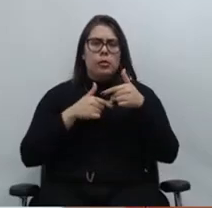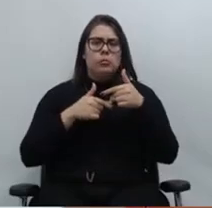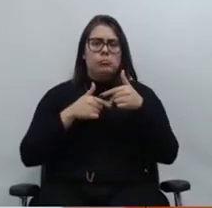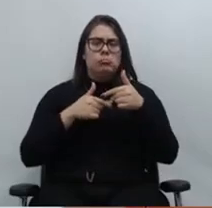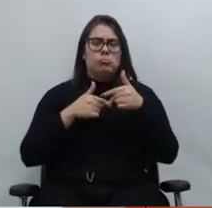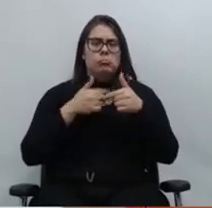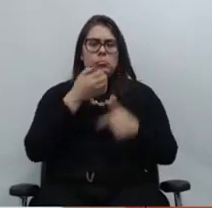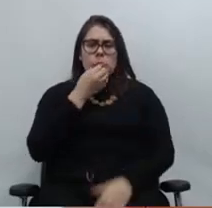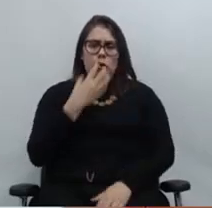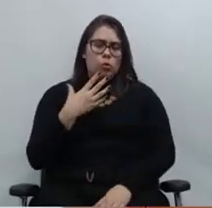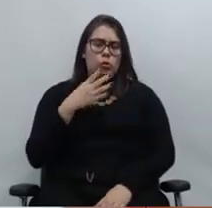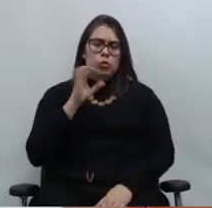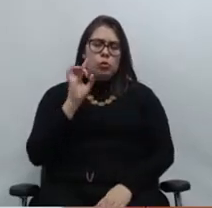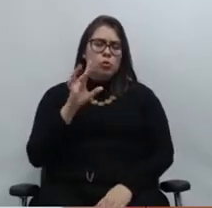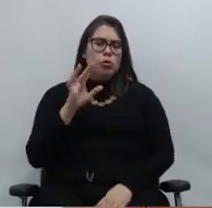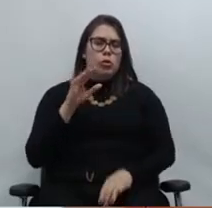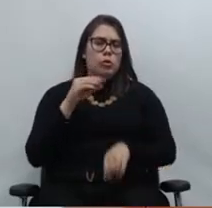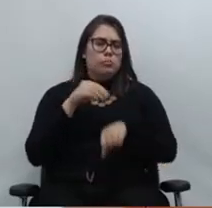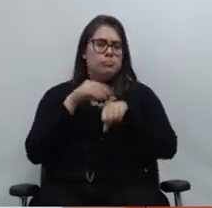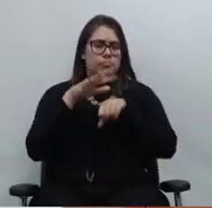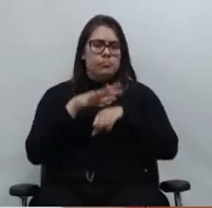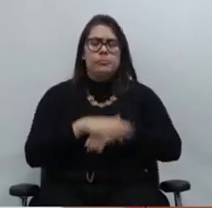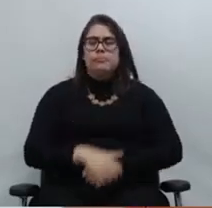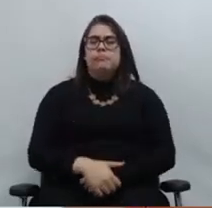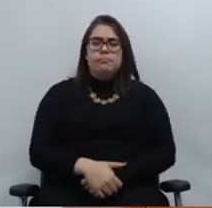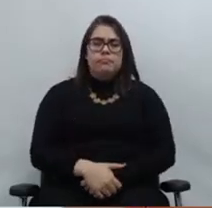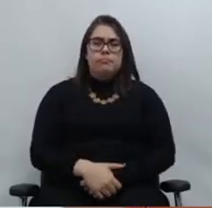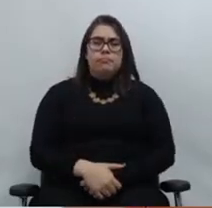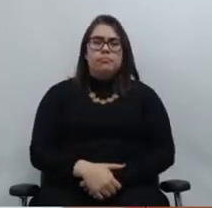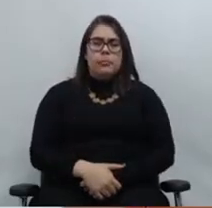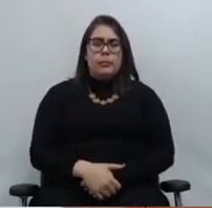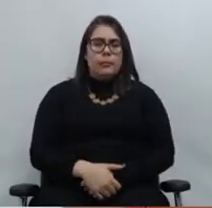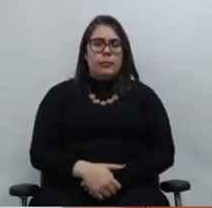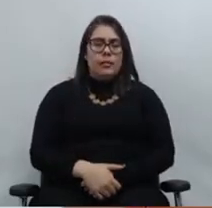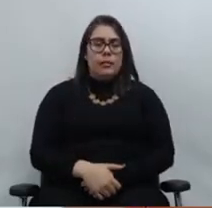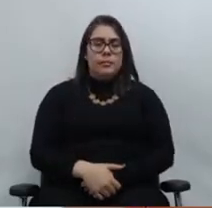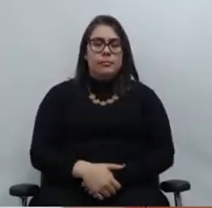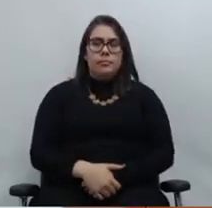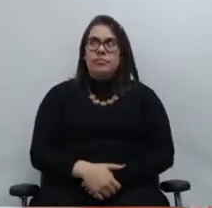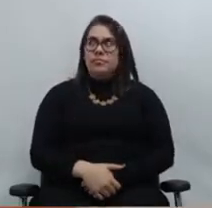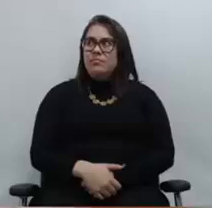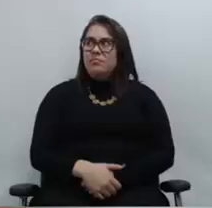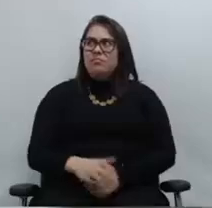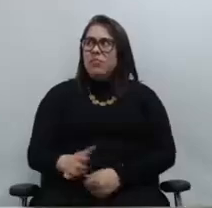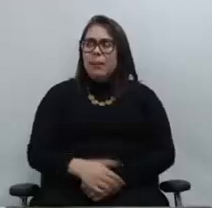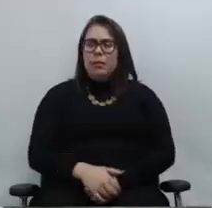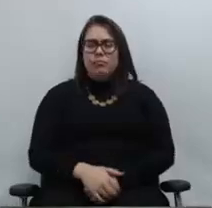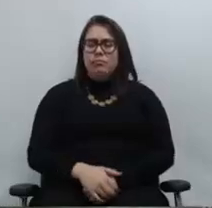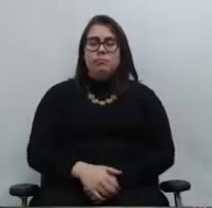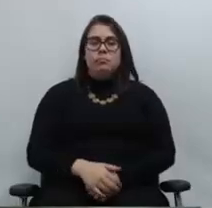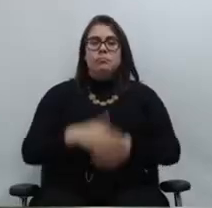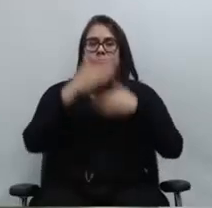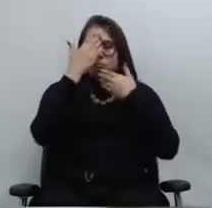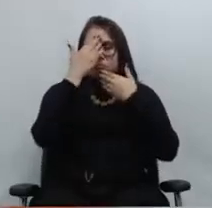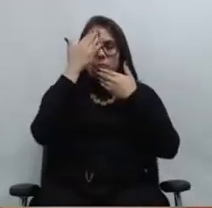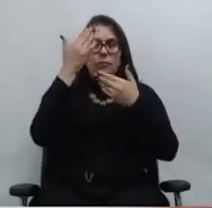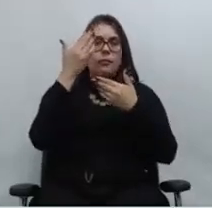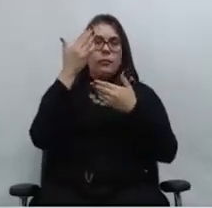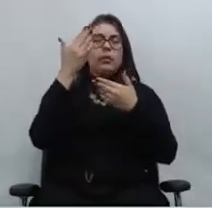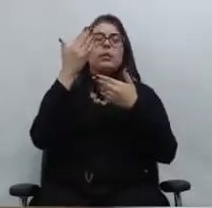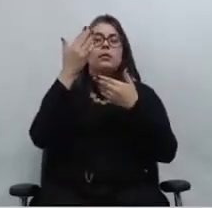nota. Apenas para fazer esse comentário e já devolvo a palavra, presidente. Obrigado. Agradeço a Vossa Excelência. Gostaria de